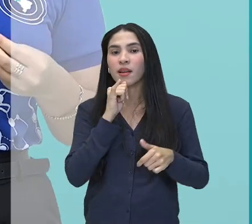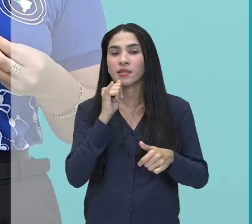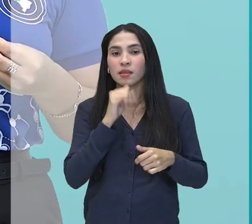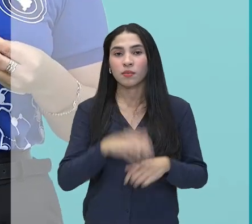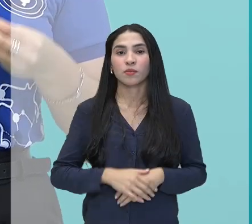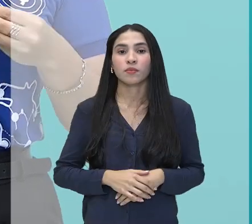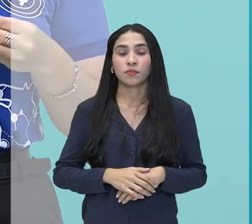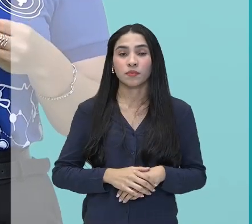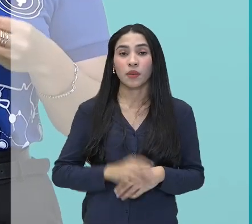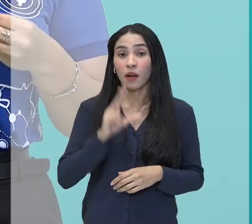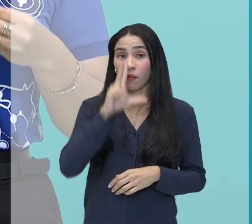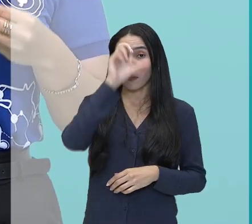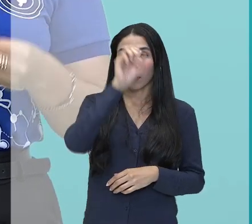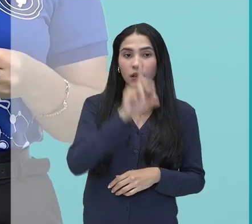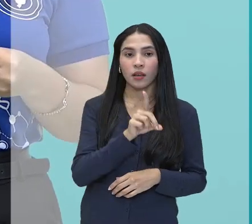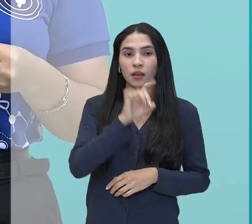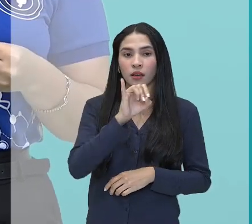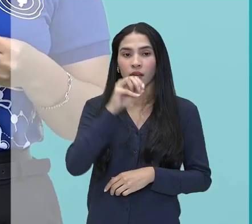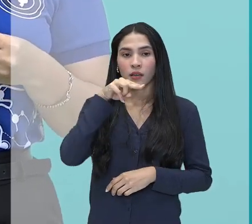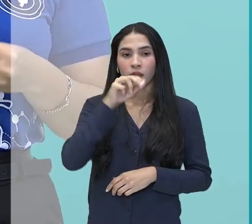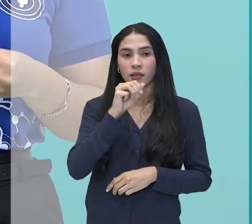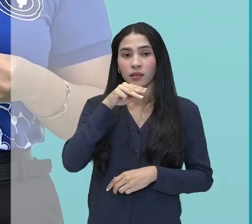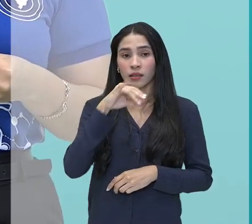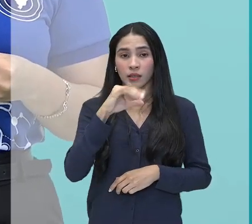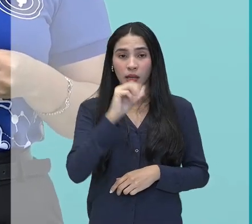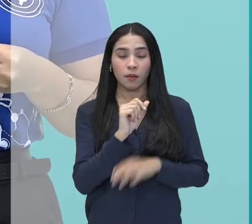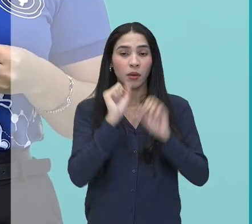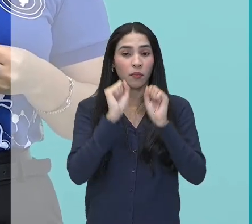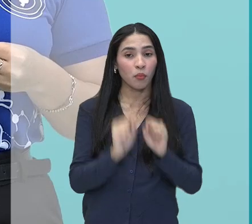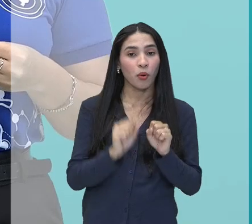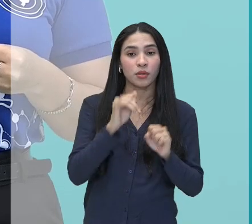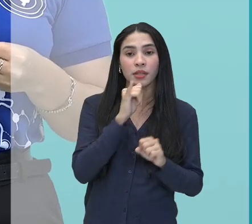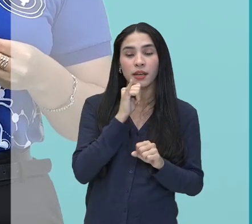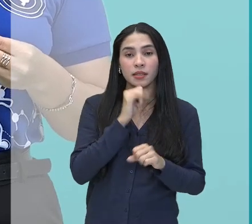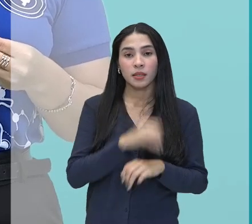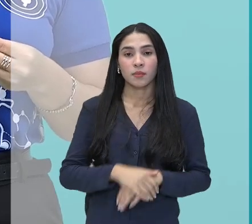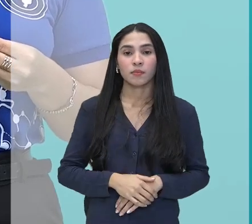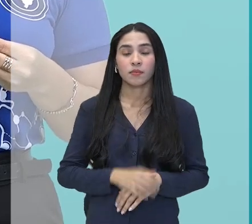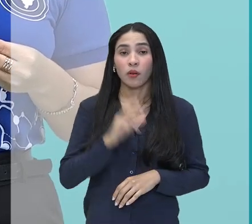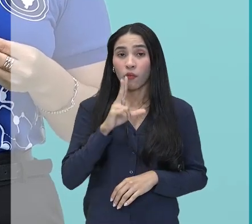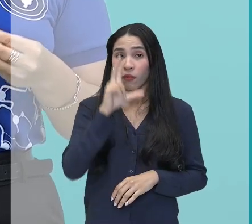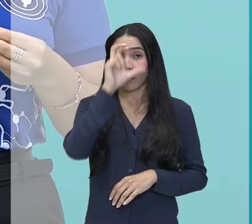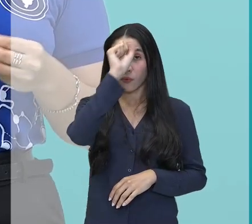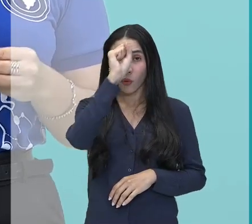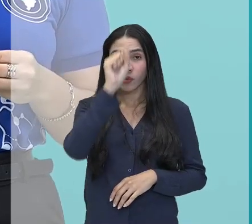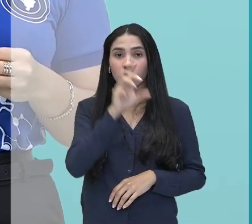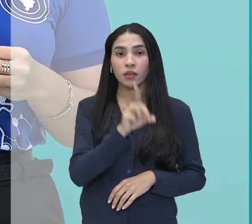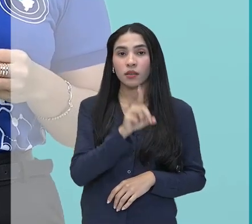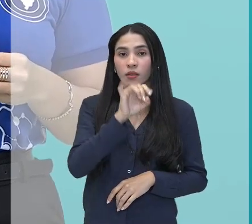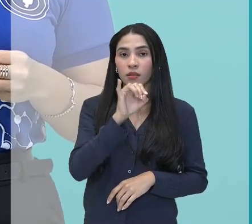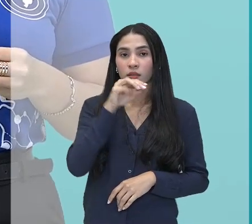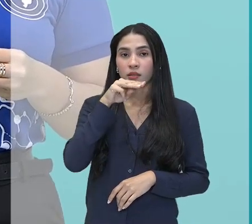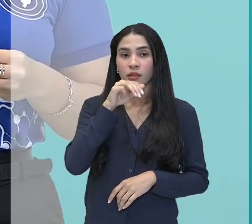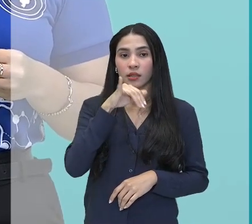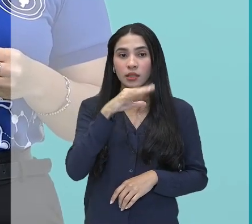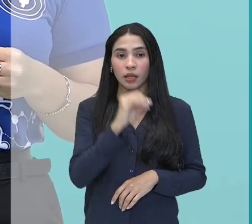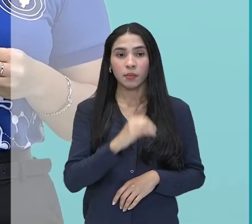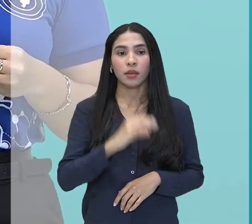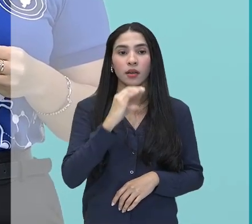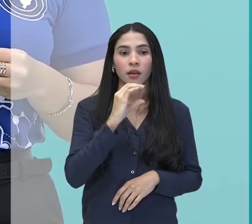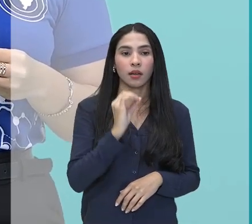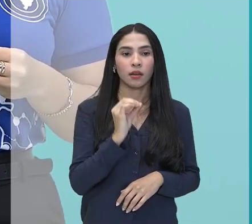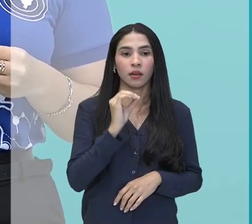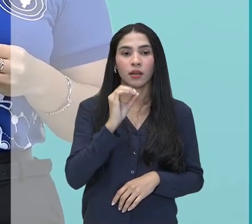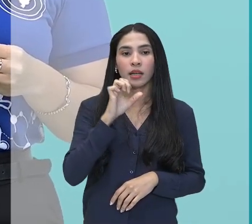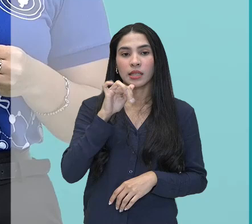força dinâmica, e essa força dinâmica ela pode ser tanto força dinâmica concêntrica quanto